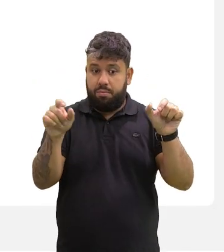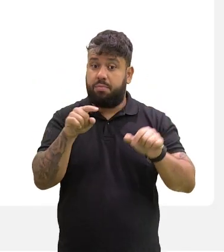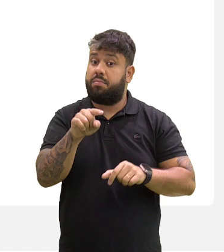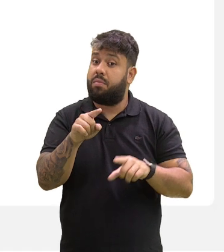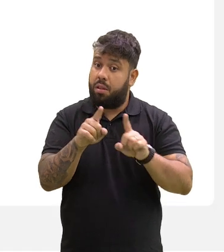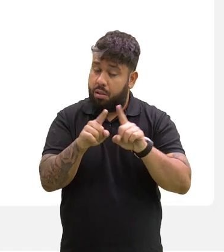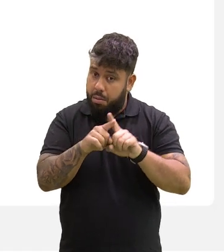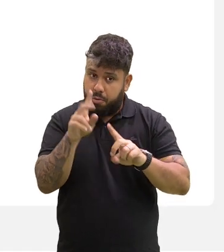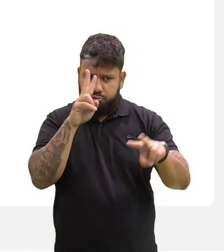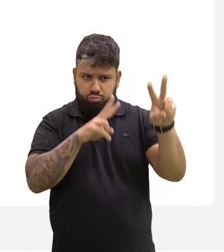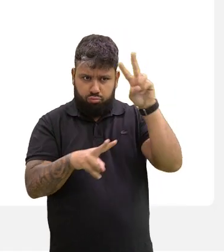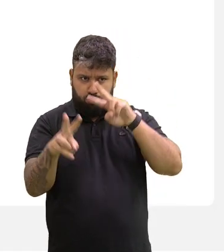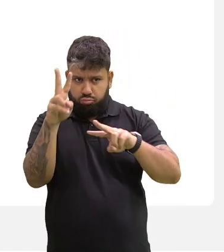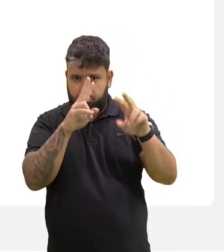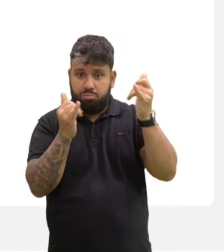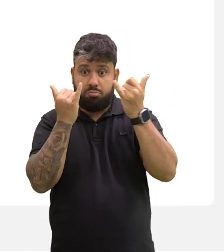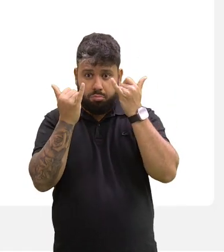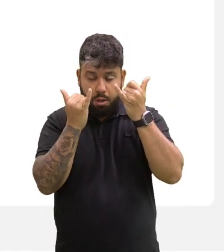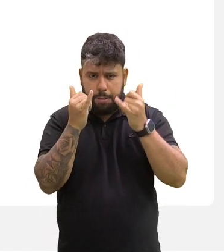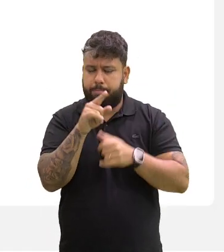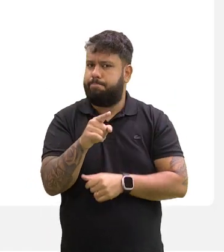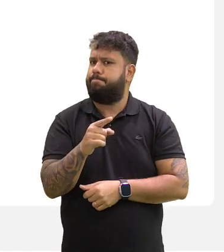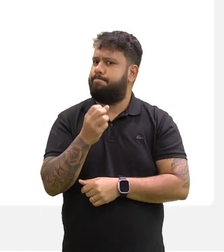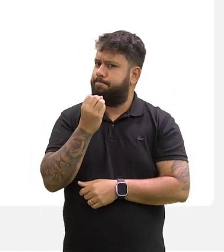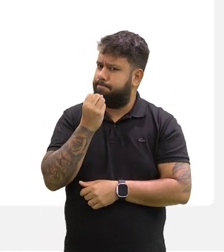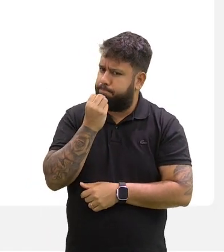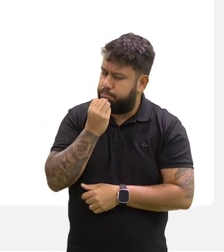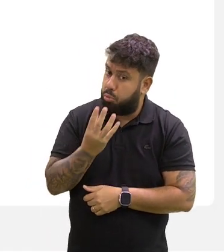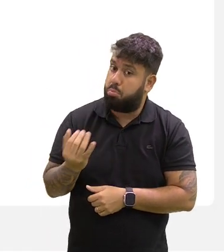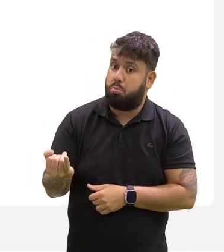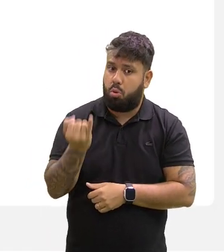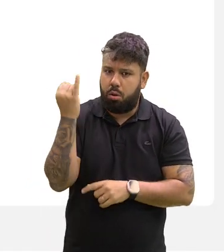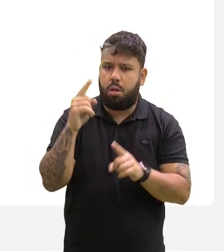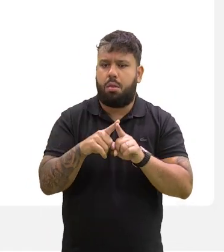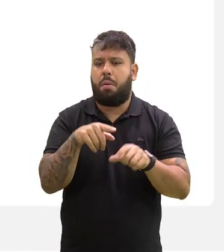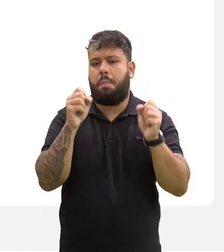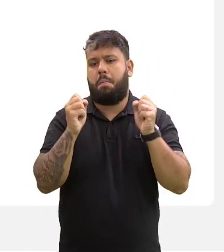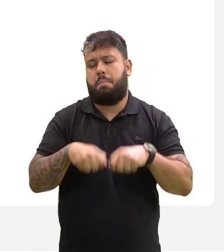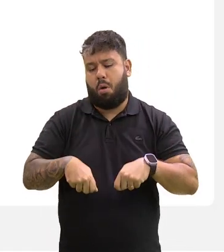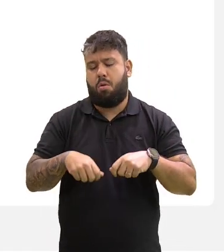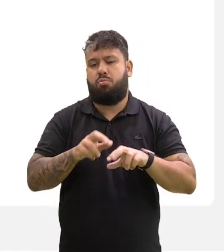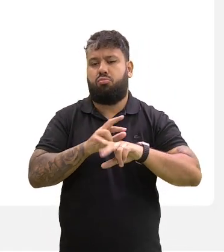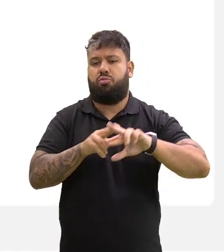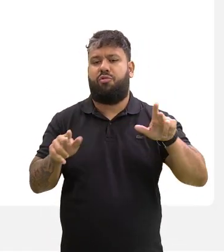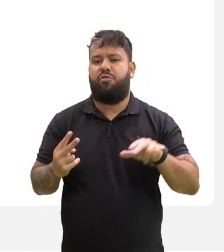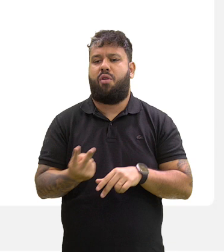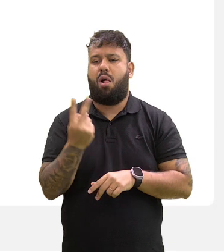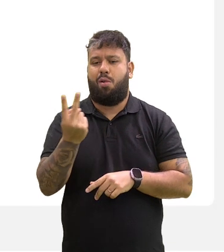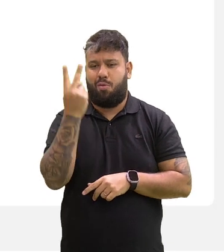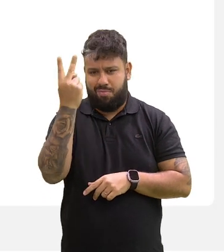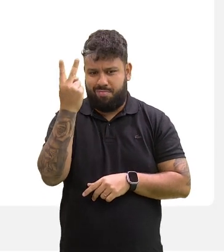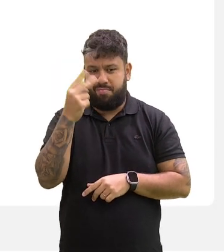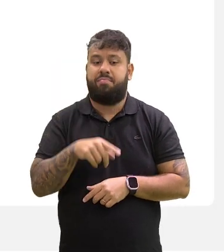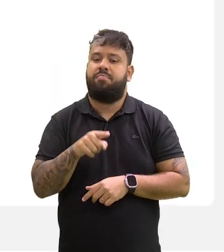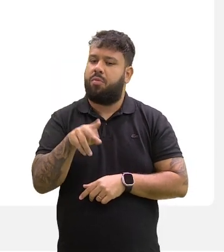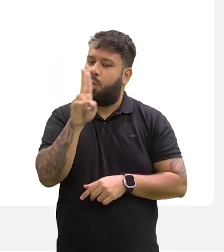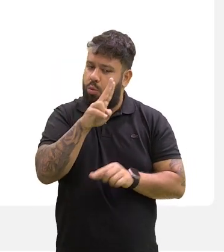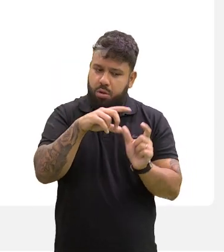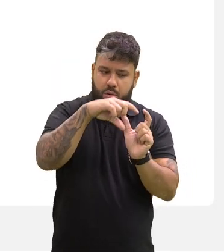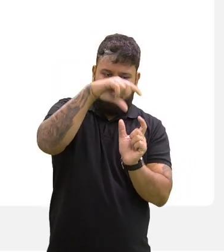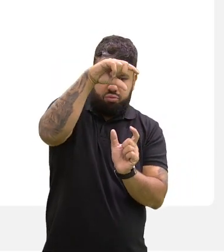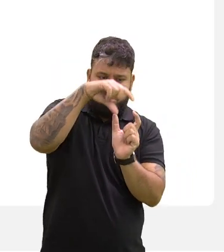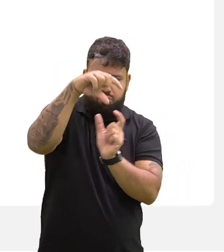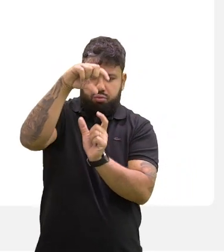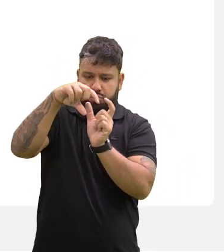de dados útil e polivalente, que representa graficamente dados usando barras retangulares,